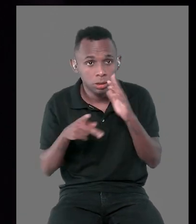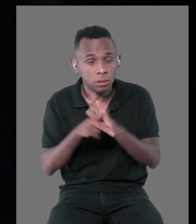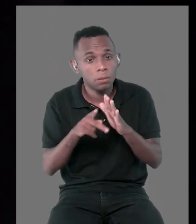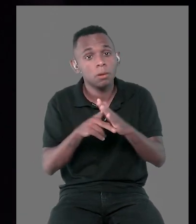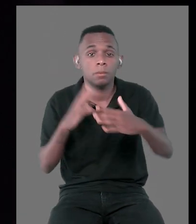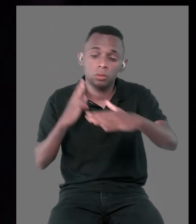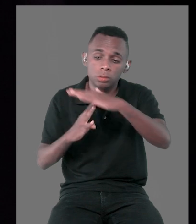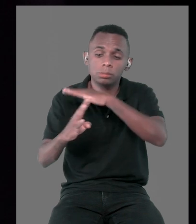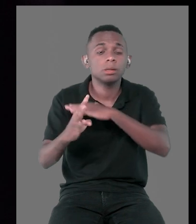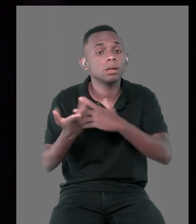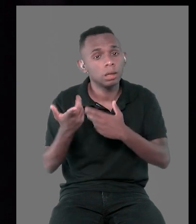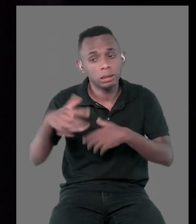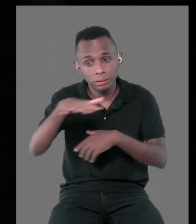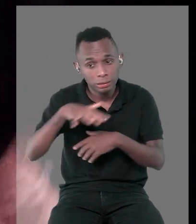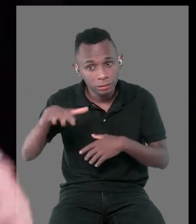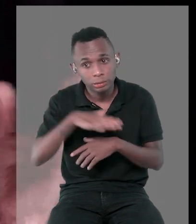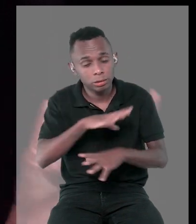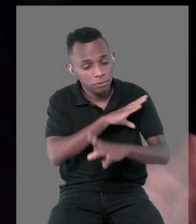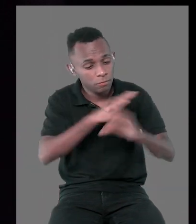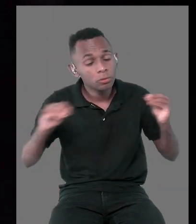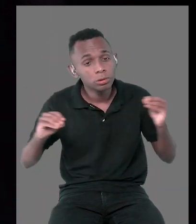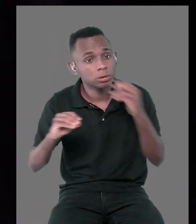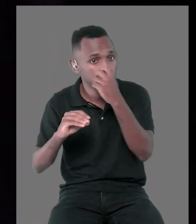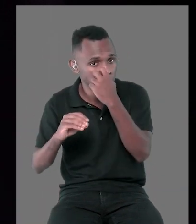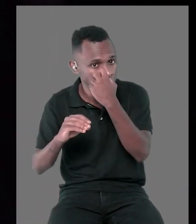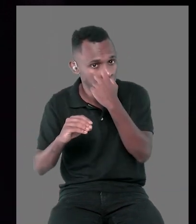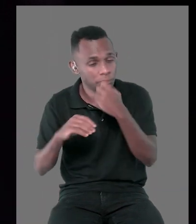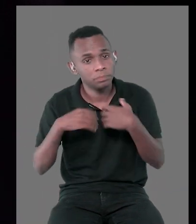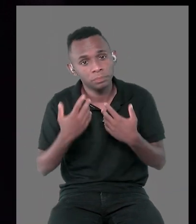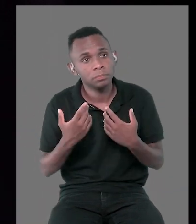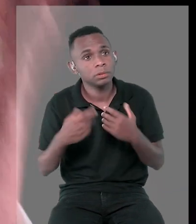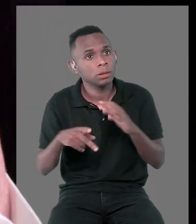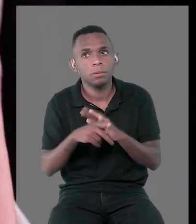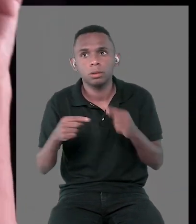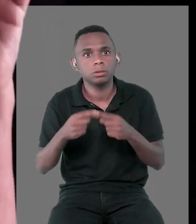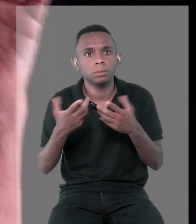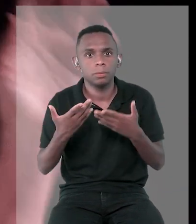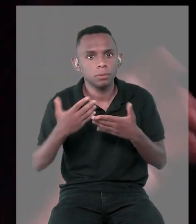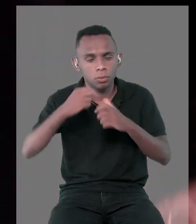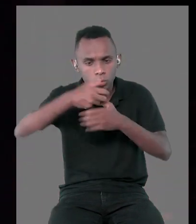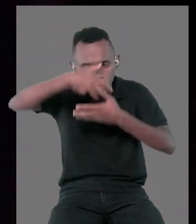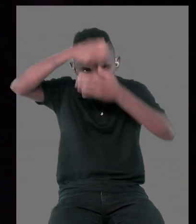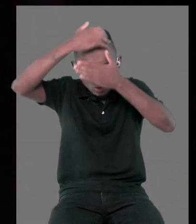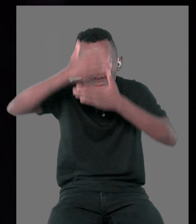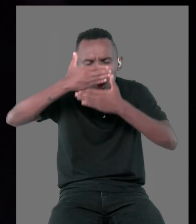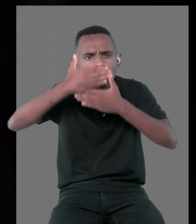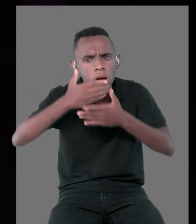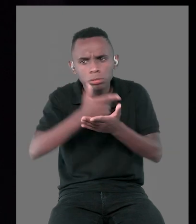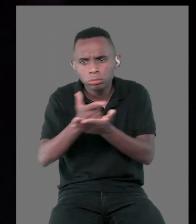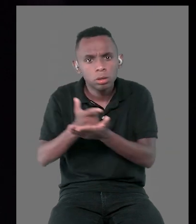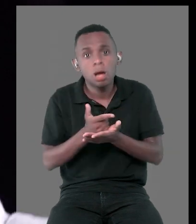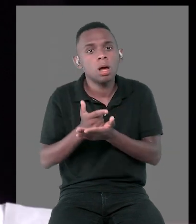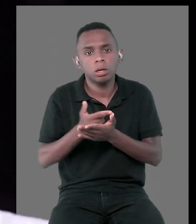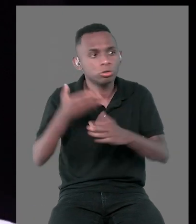do imigrante, né, naquela época, fugindo de pogroms. Né? Eram os Hamas da vida, né, daquela época. Eles chegavam